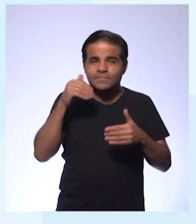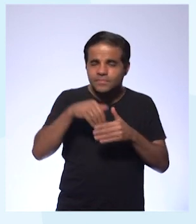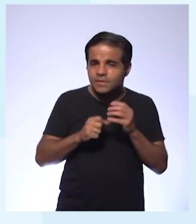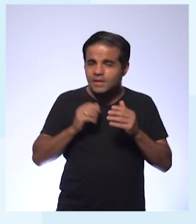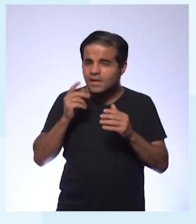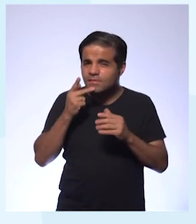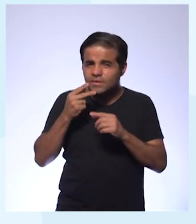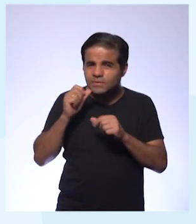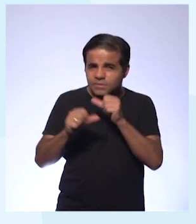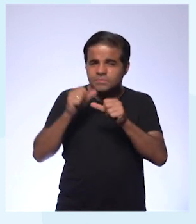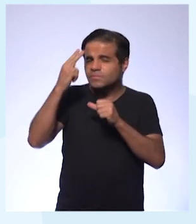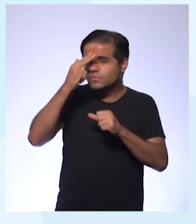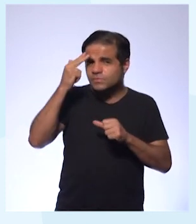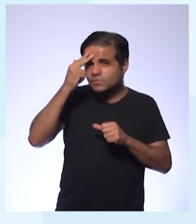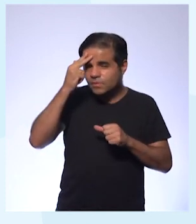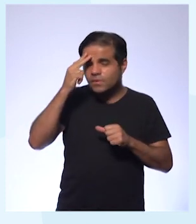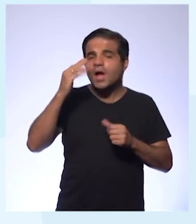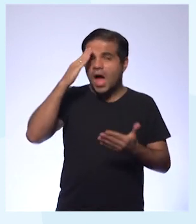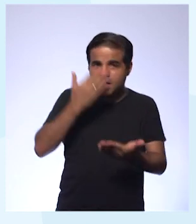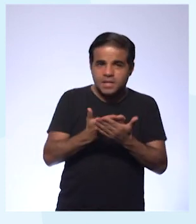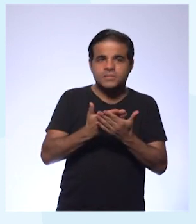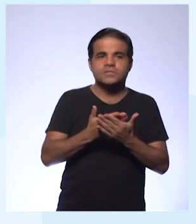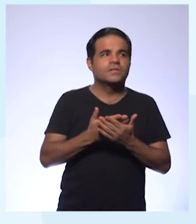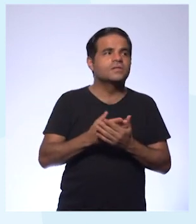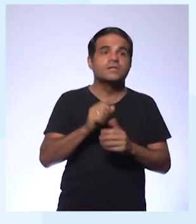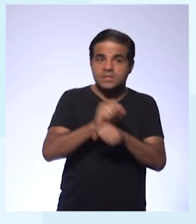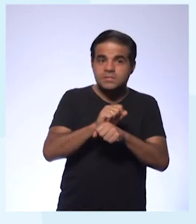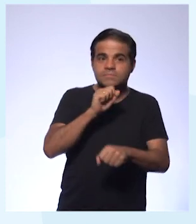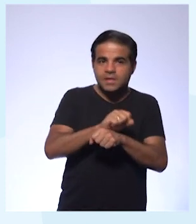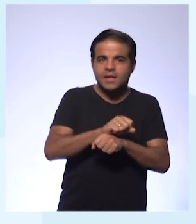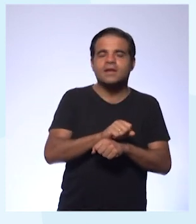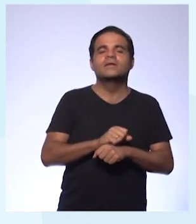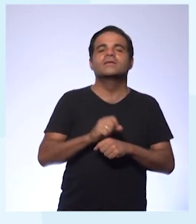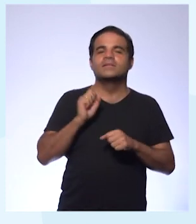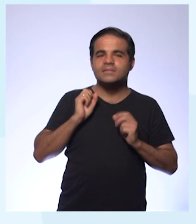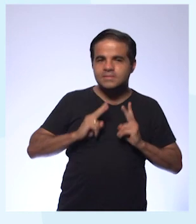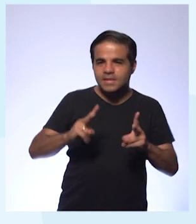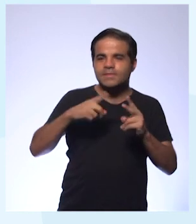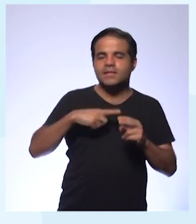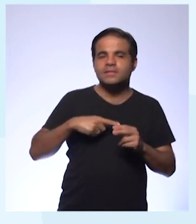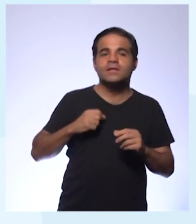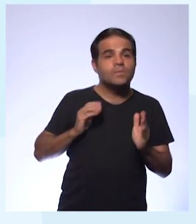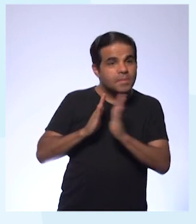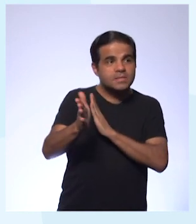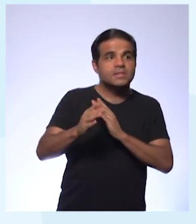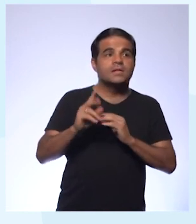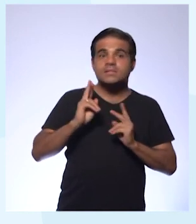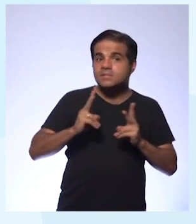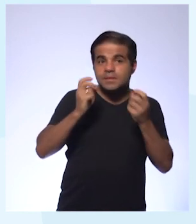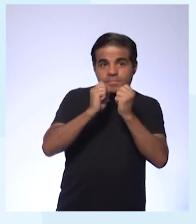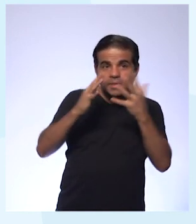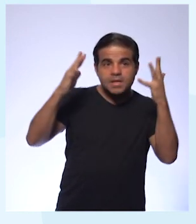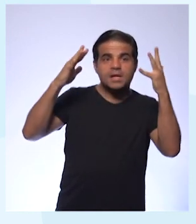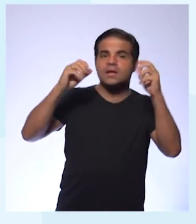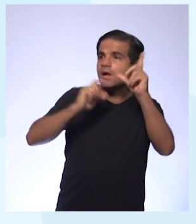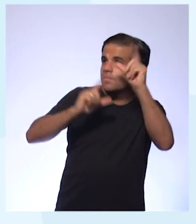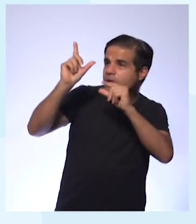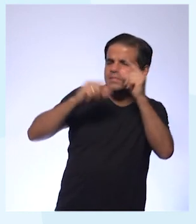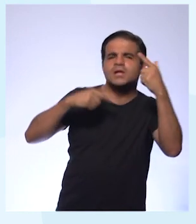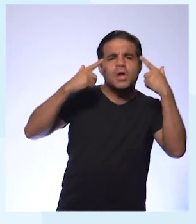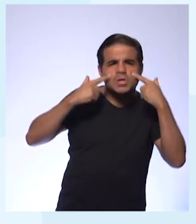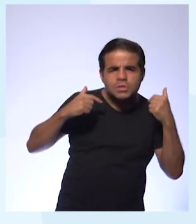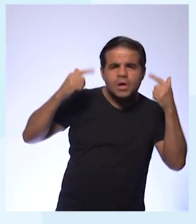não transforme seu sonho em fuga. Acredite, espere, sempre haverá uma saída, sempre brilhará uma estrela.